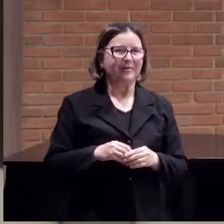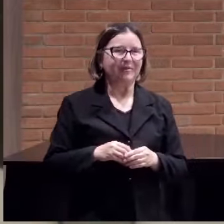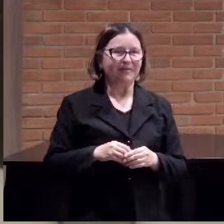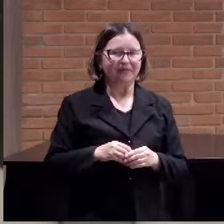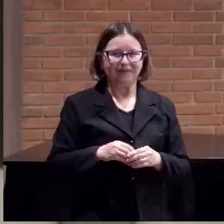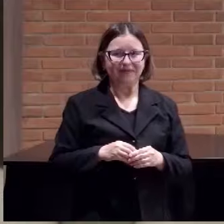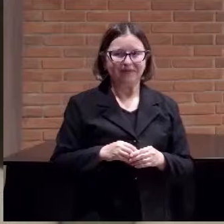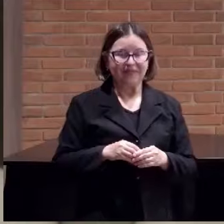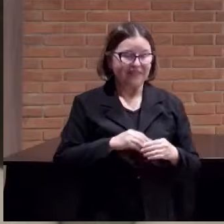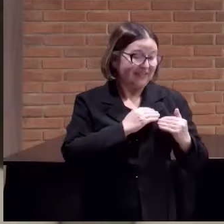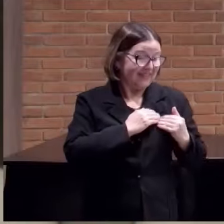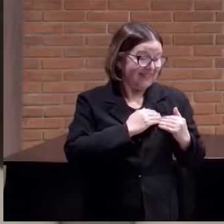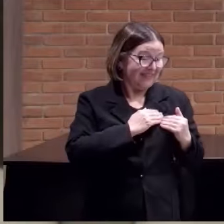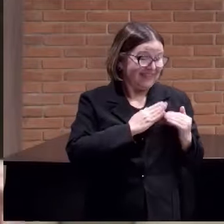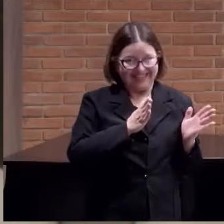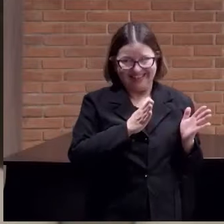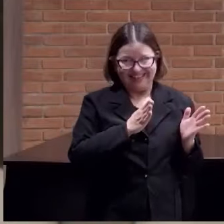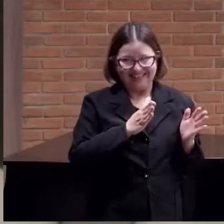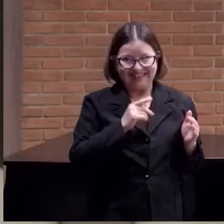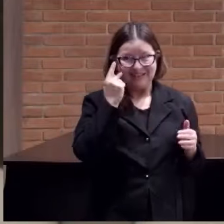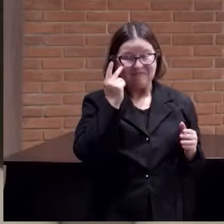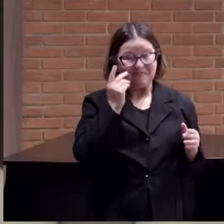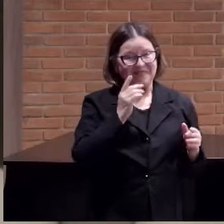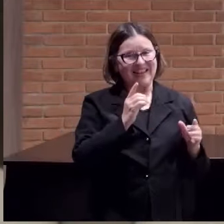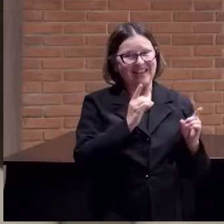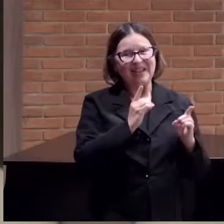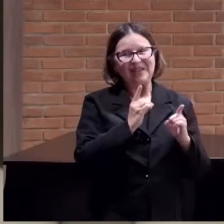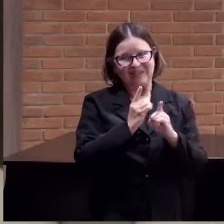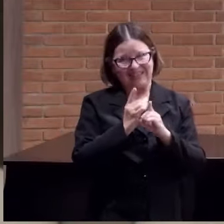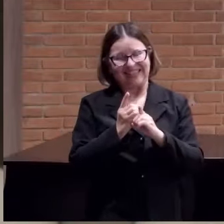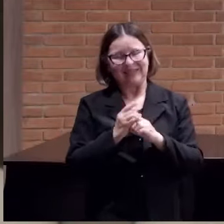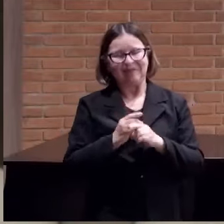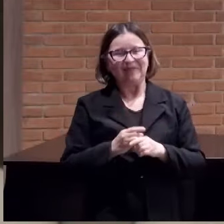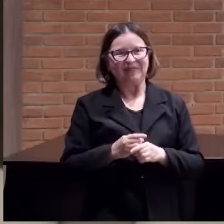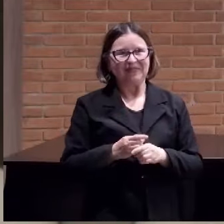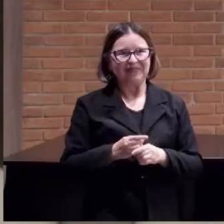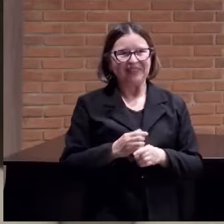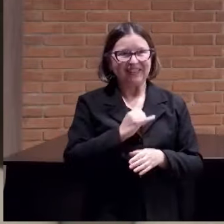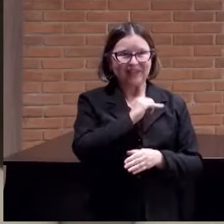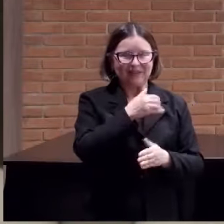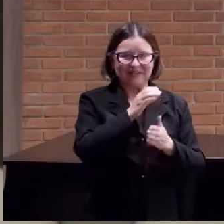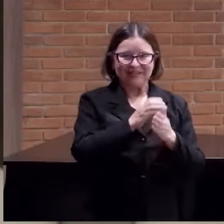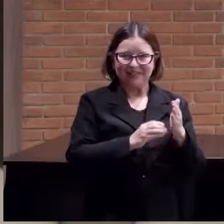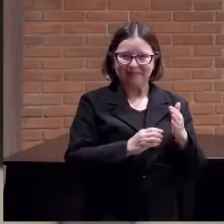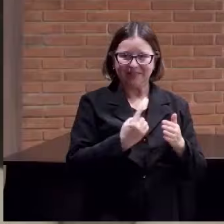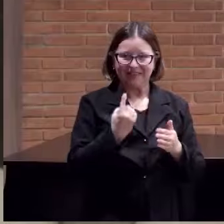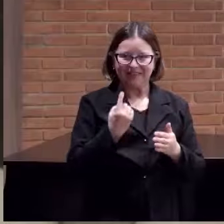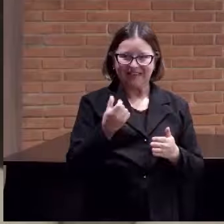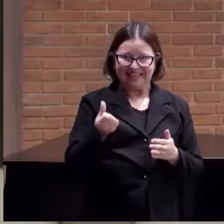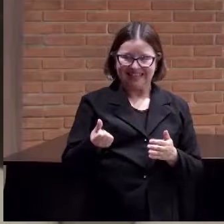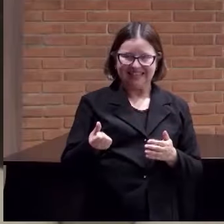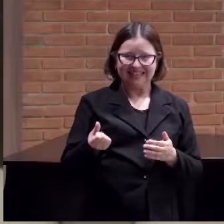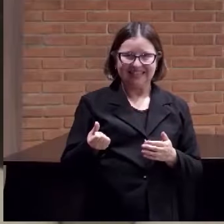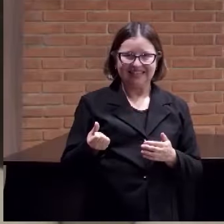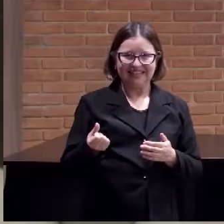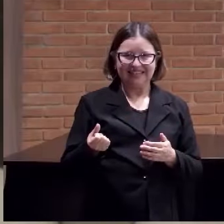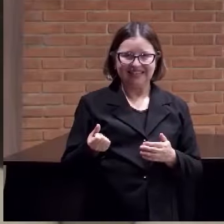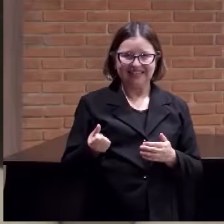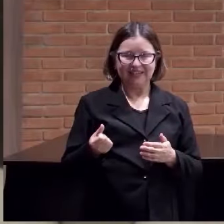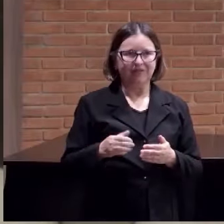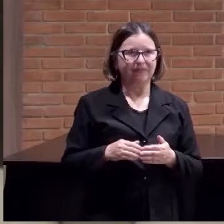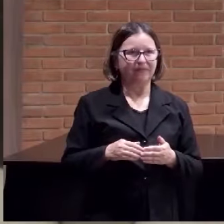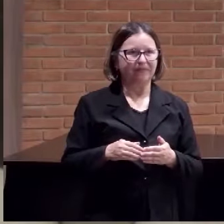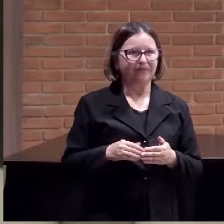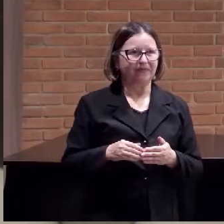Abrindo o seu peito. E nós vamos voltar aqui a João capítulo 16. Não vamos